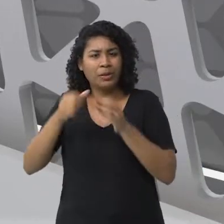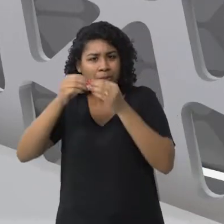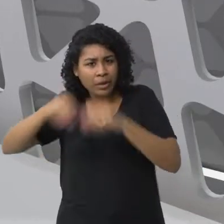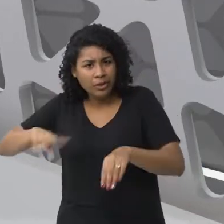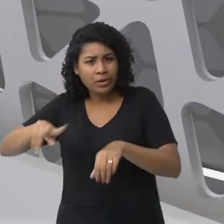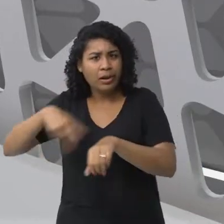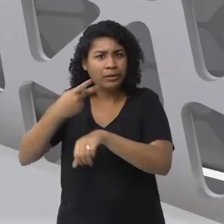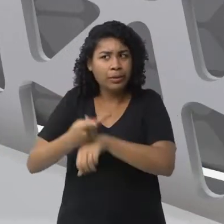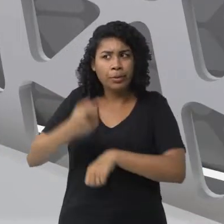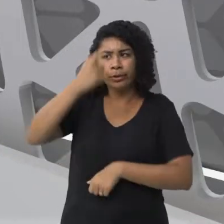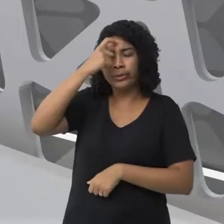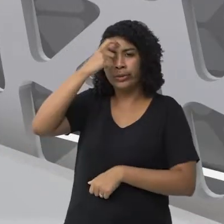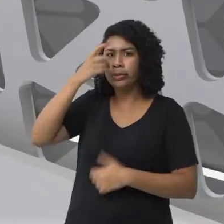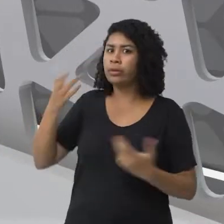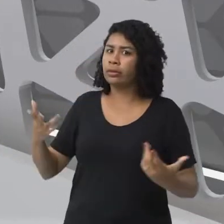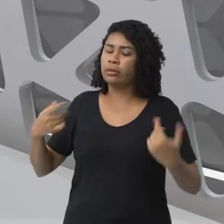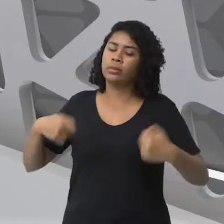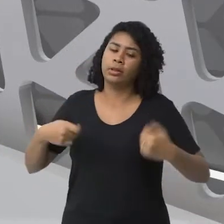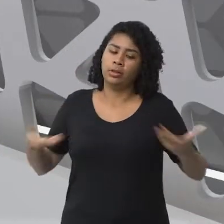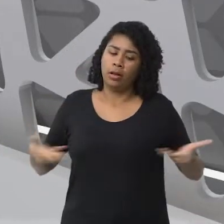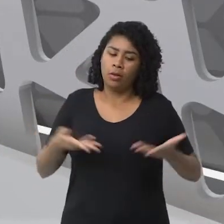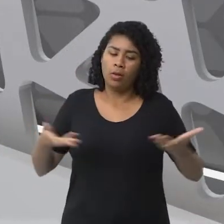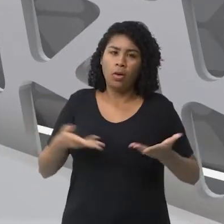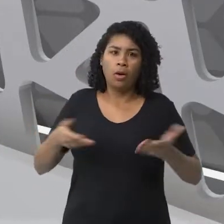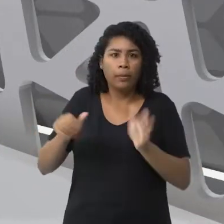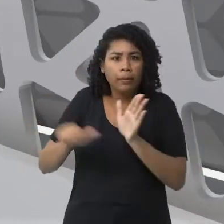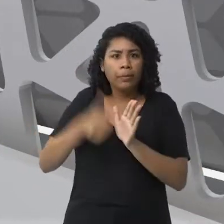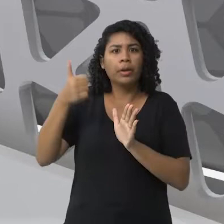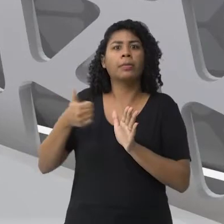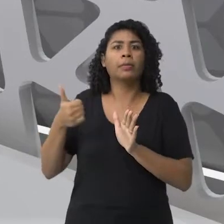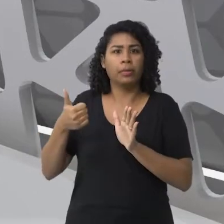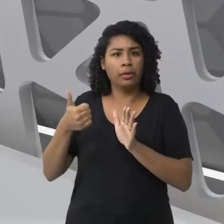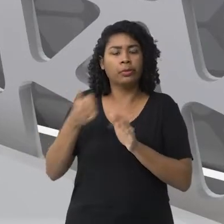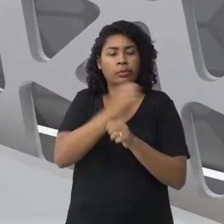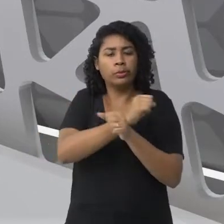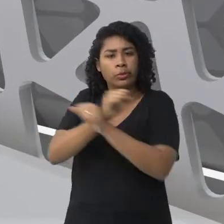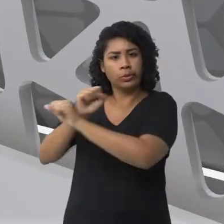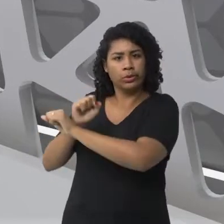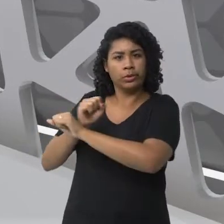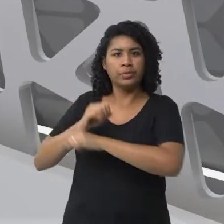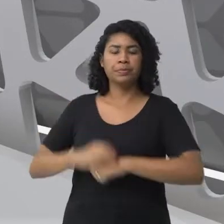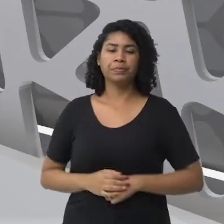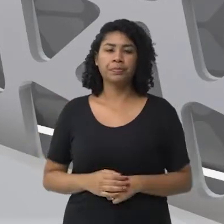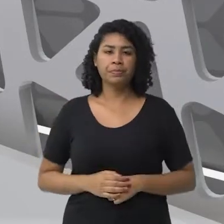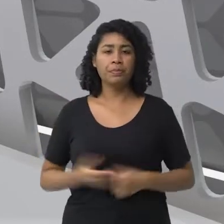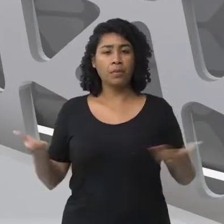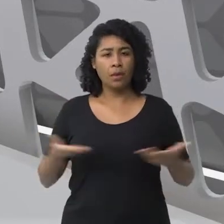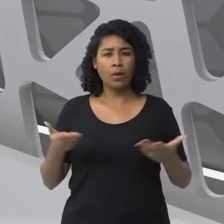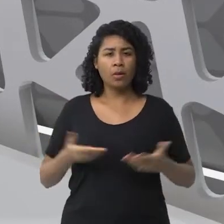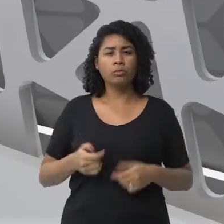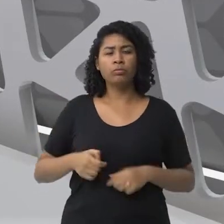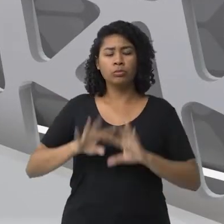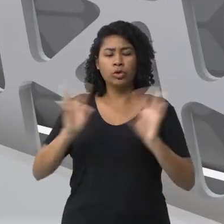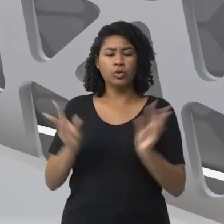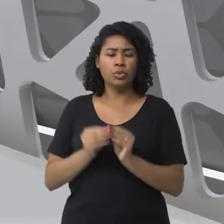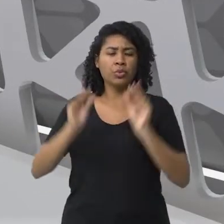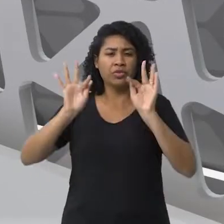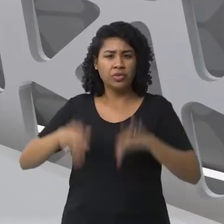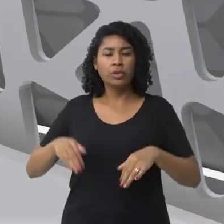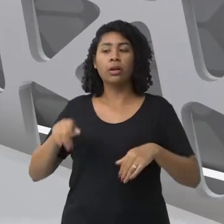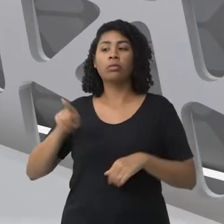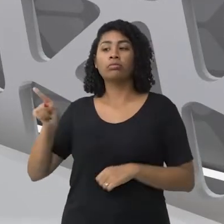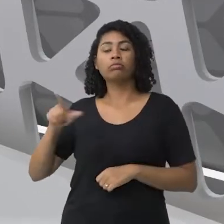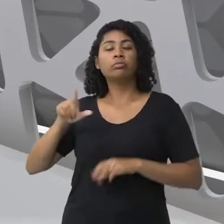floresta amazônica desde já. Para finalizar sobre a floresta amazônica, nós vamos falar sobre a sua grande biodiversidade. Então, ela vai